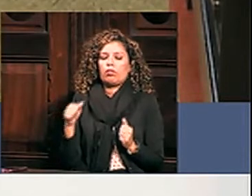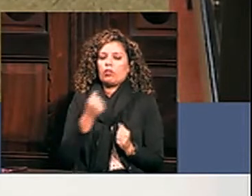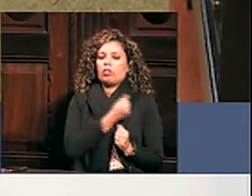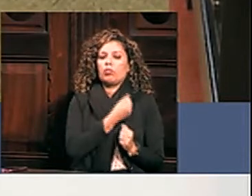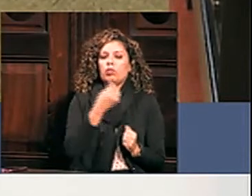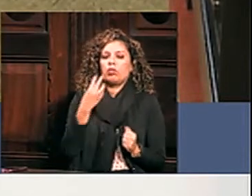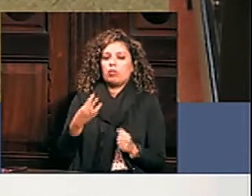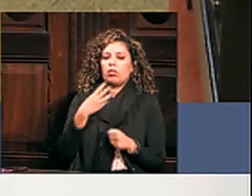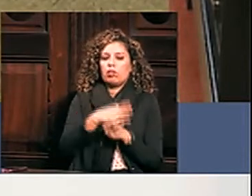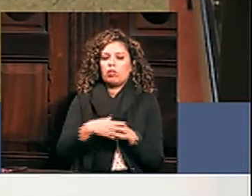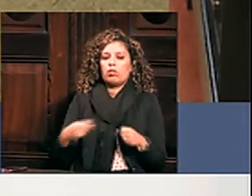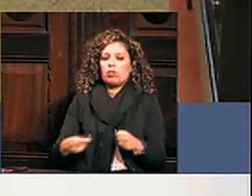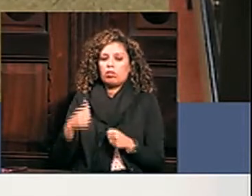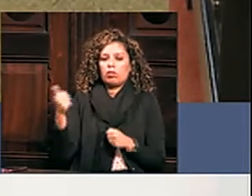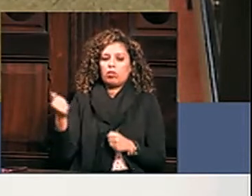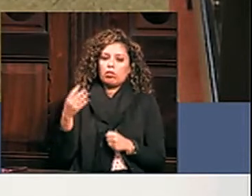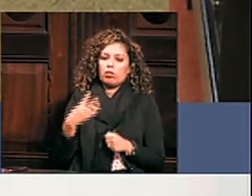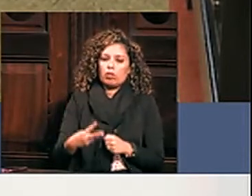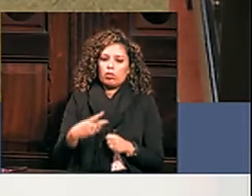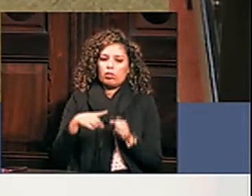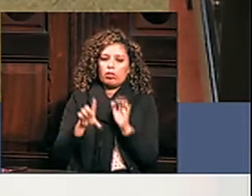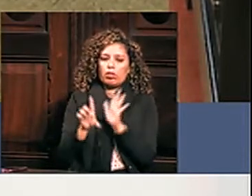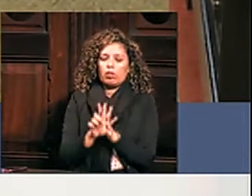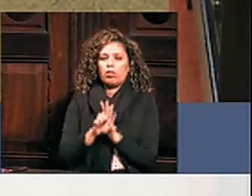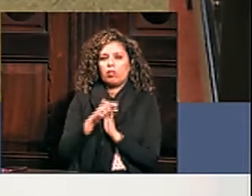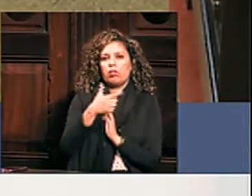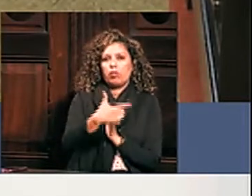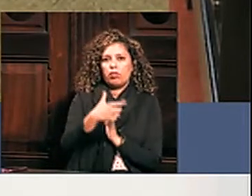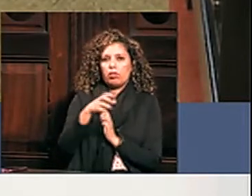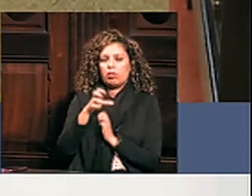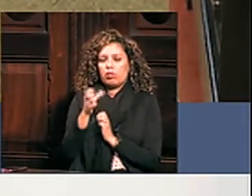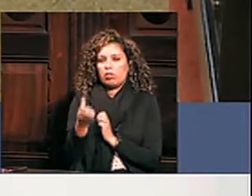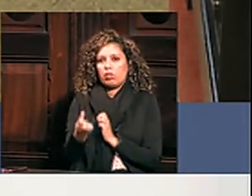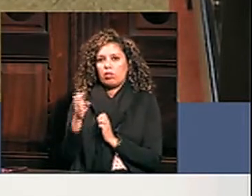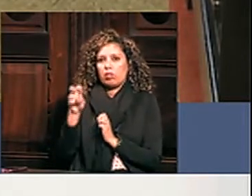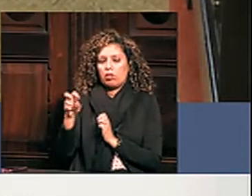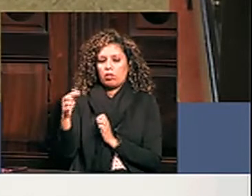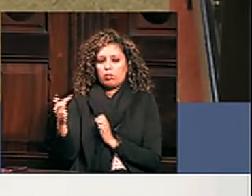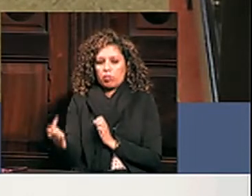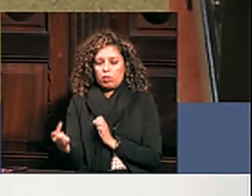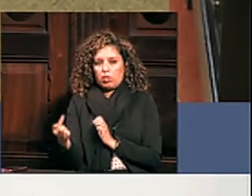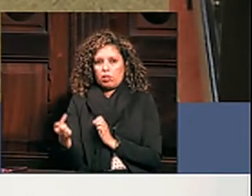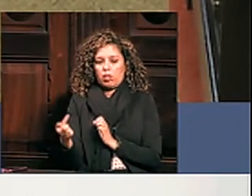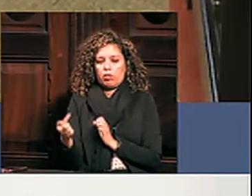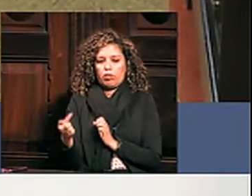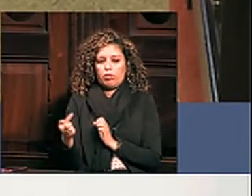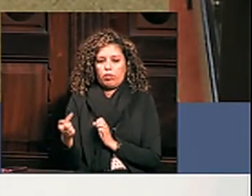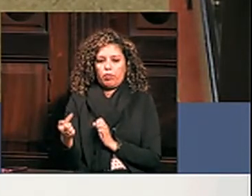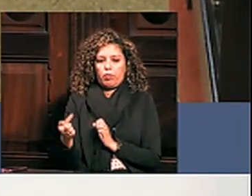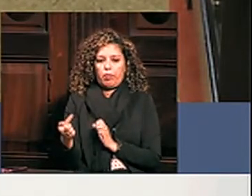do artigo 14 da Lei 2657 de 96.